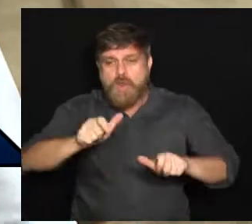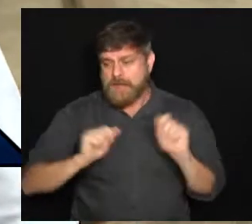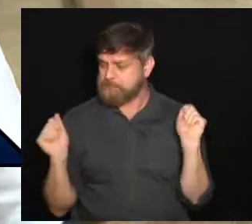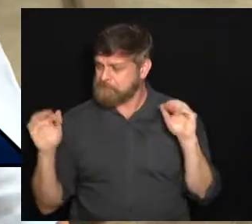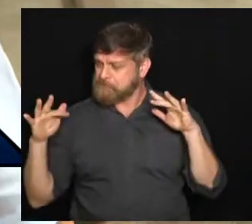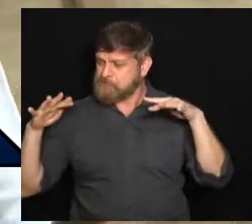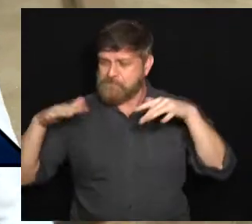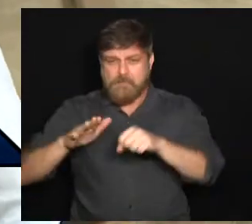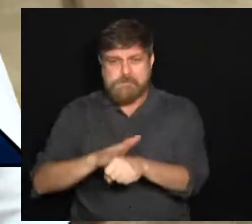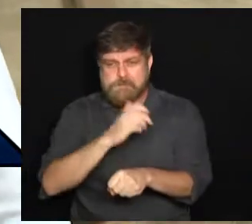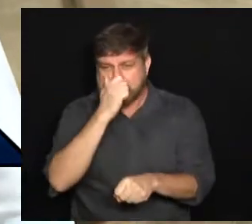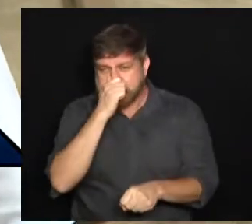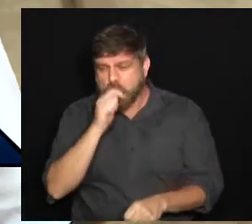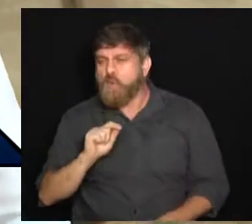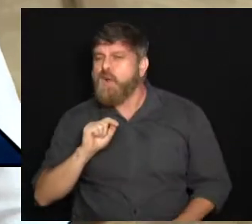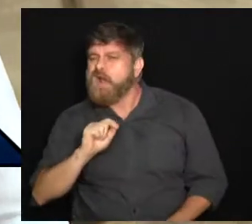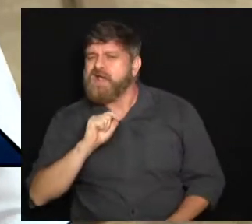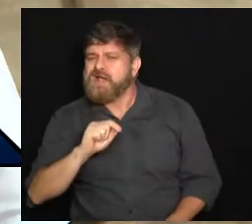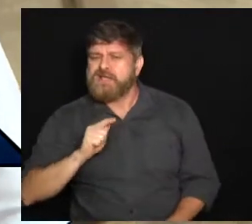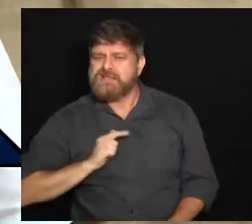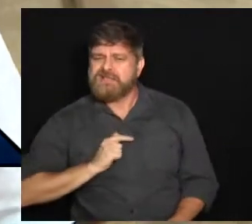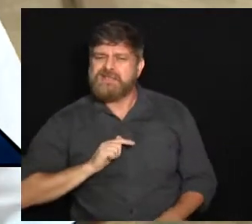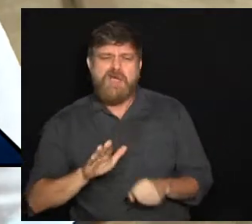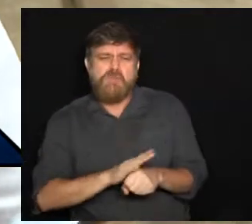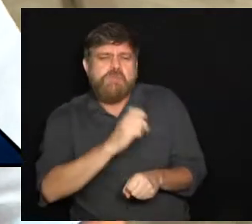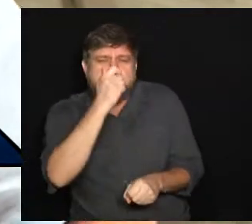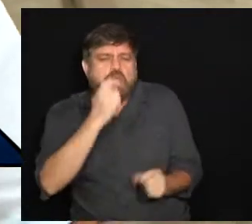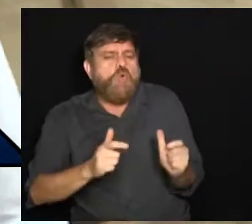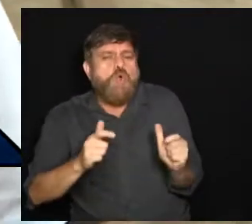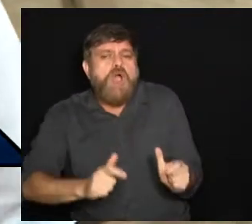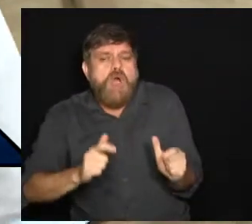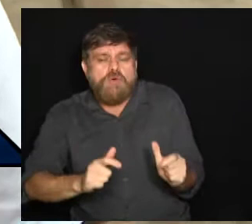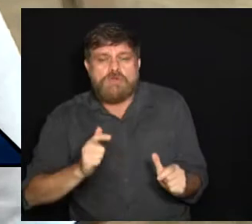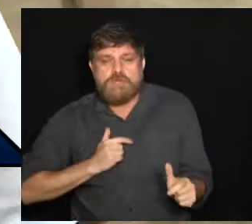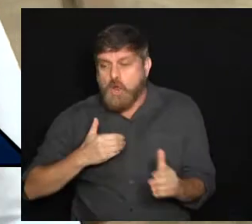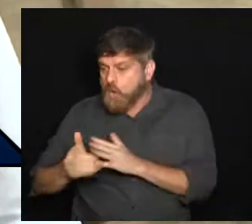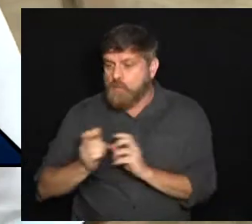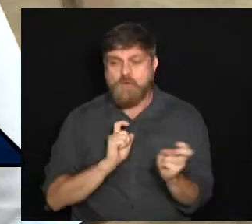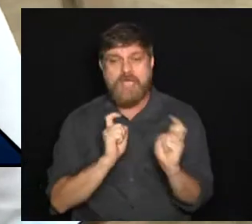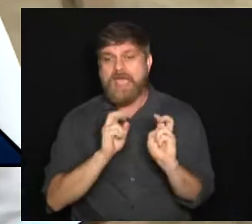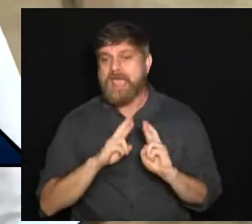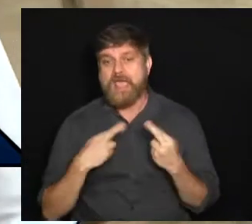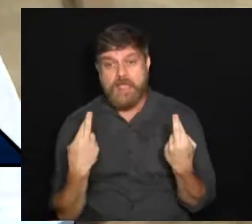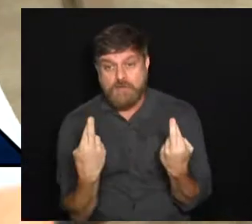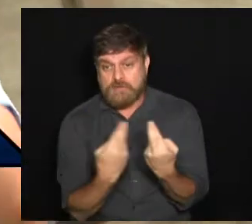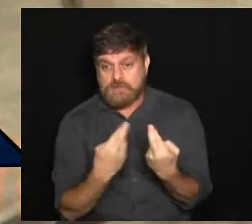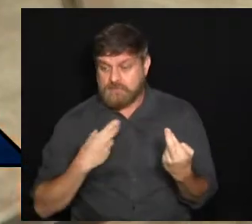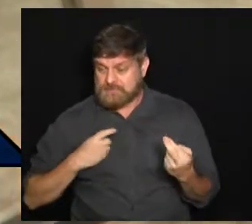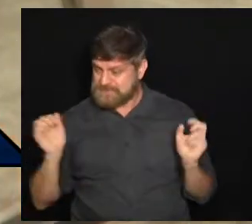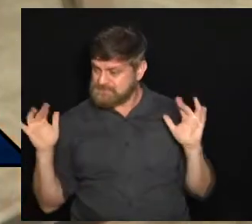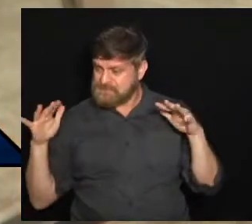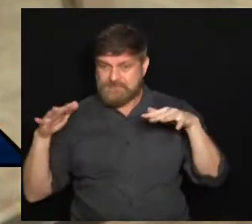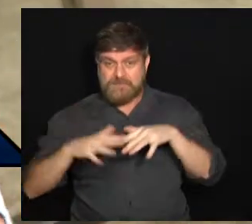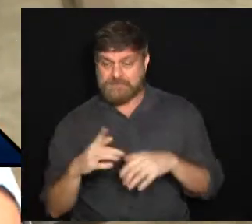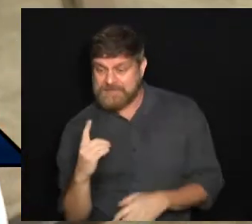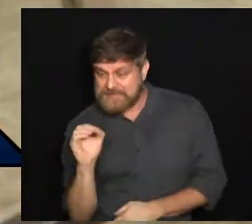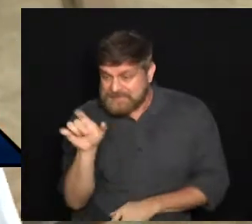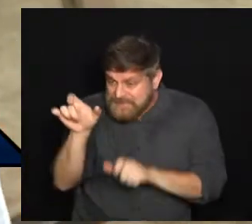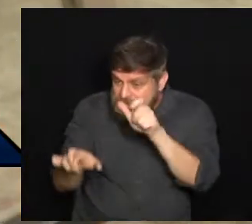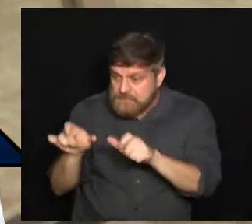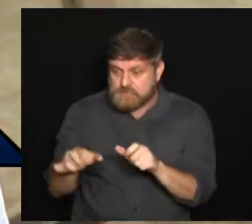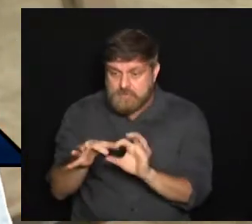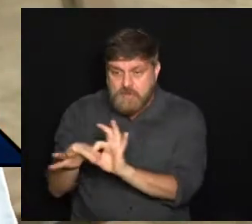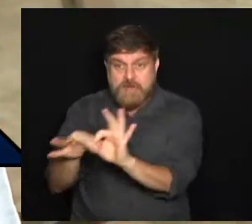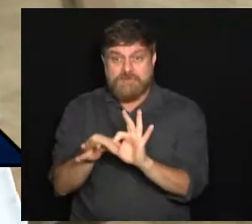pessoas. O que são as atividades que têm aglomeração de pessoas? Gente, qualquer reunião é uma atividade com aglomeração de pessoas. Reunião com 10 pessoas é